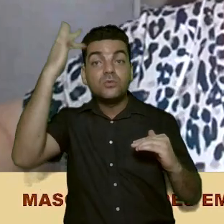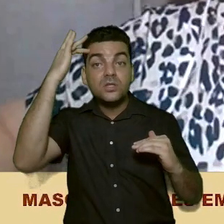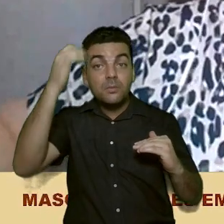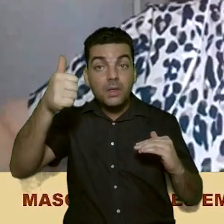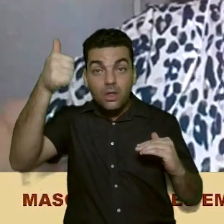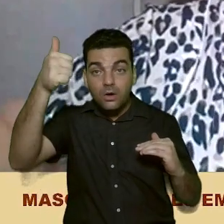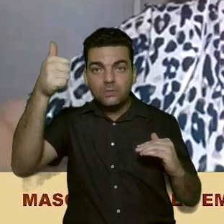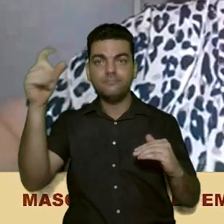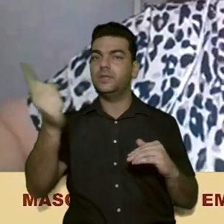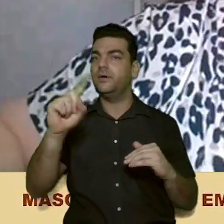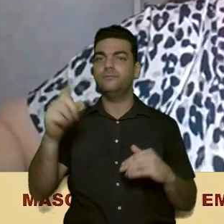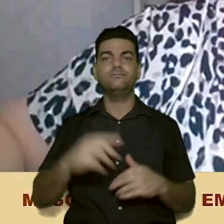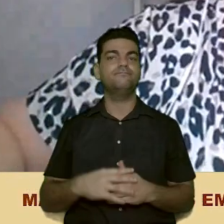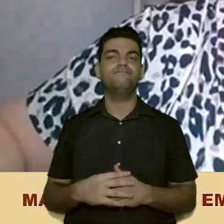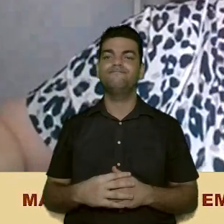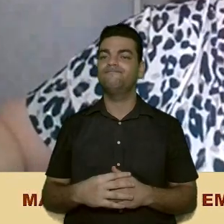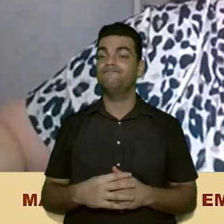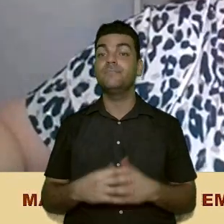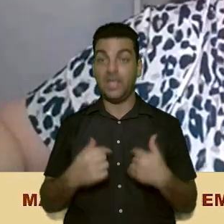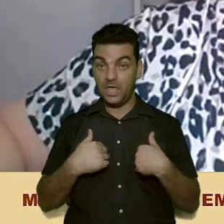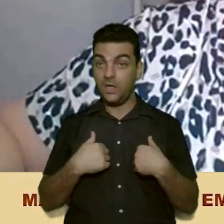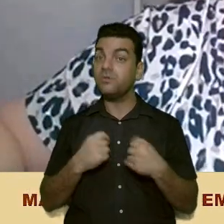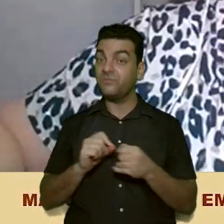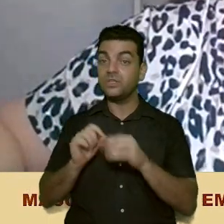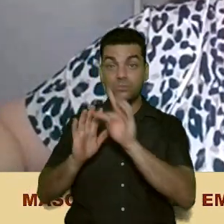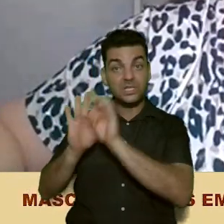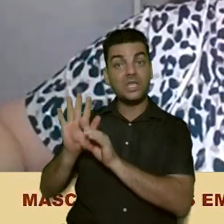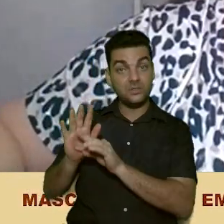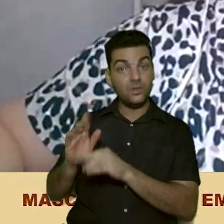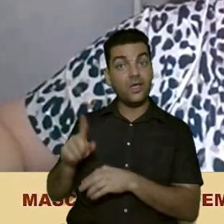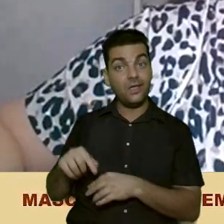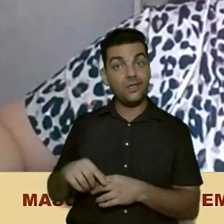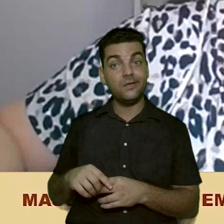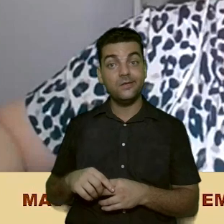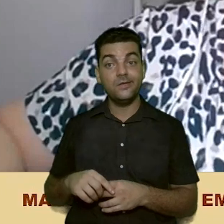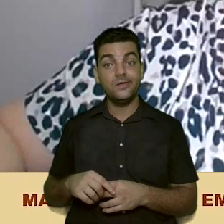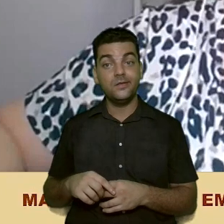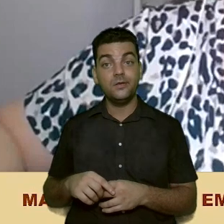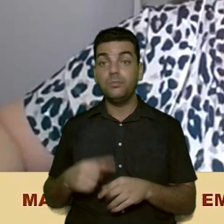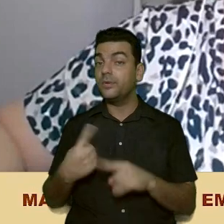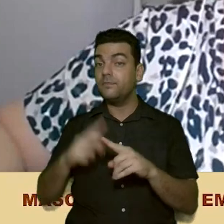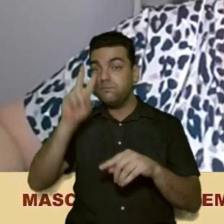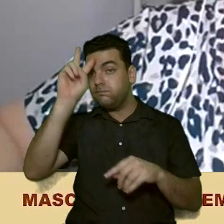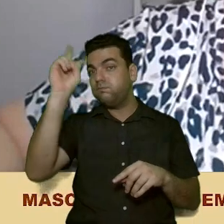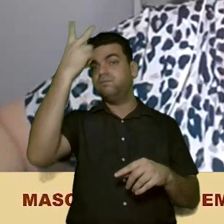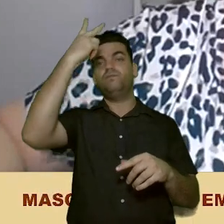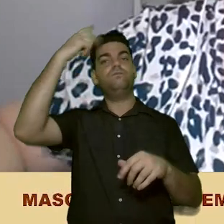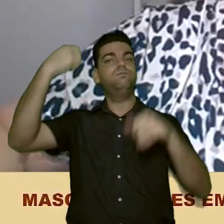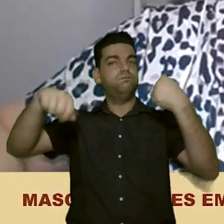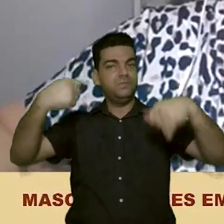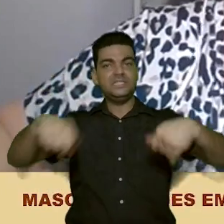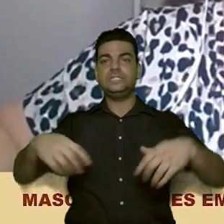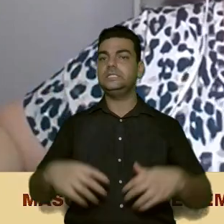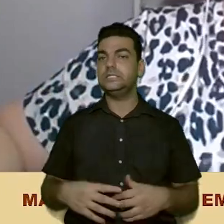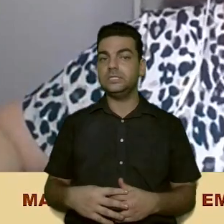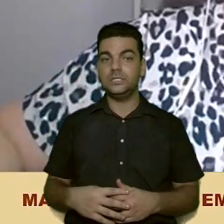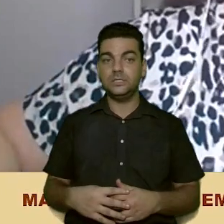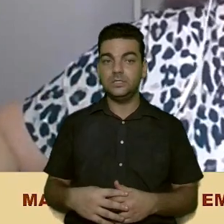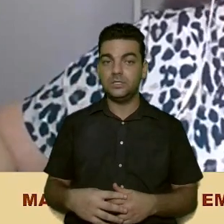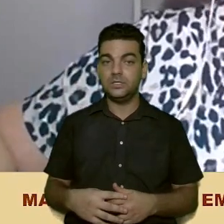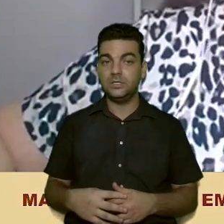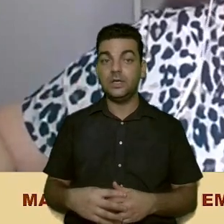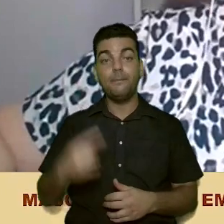essa fala. Eu estava até escrevendo um texto sobre isso, porque, cara, isso para mim é a grande virada de chave dos homens, sabe? É sair desse papel